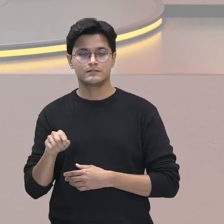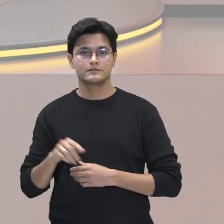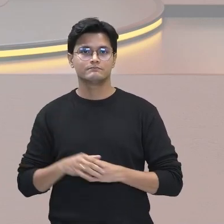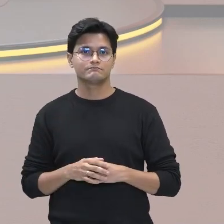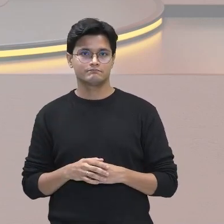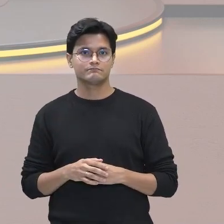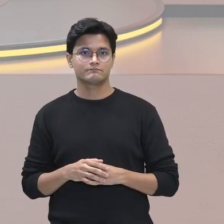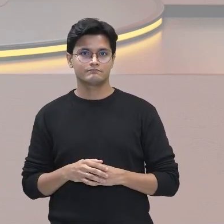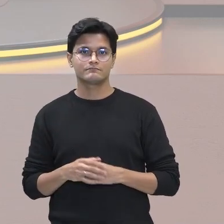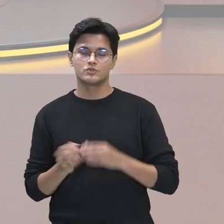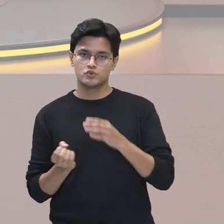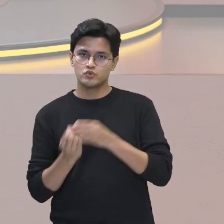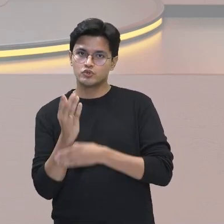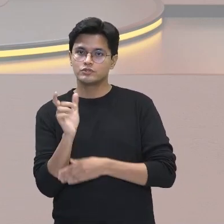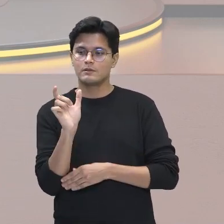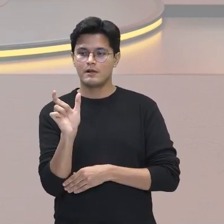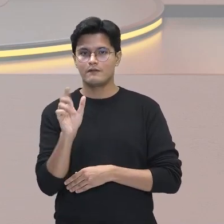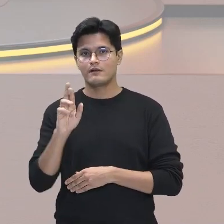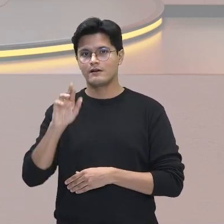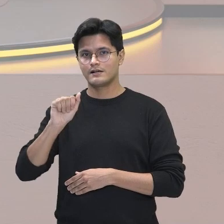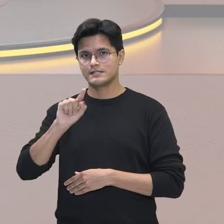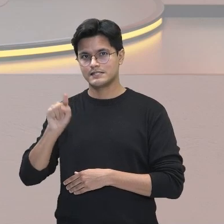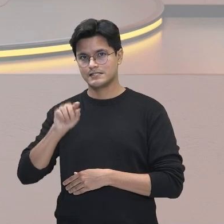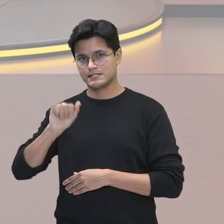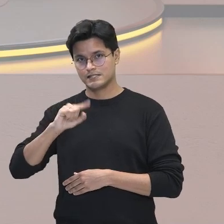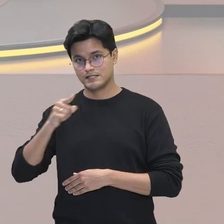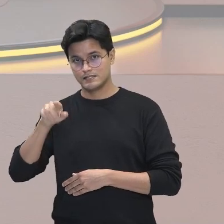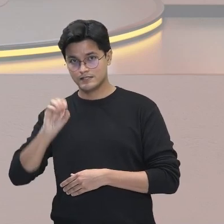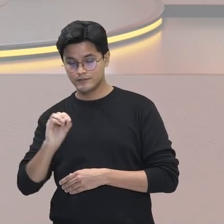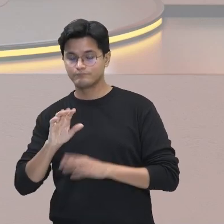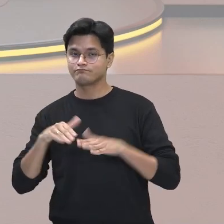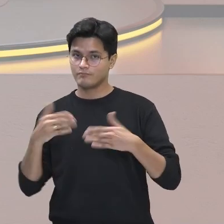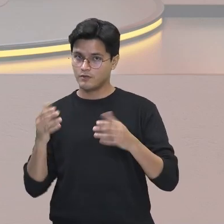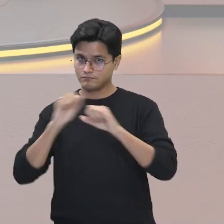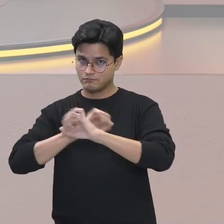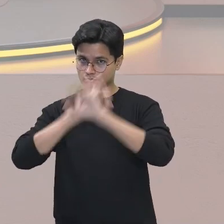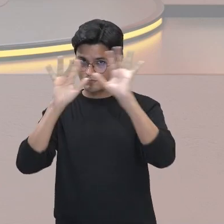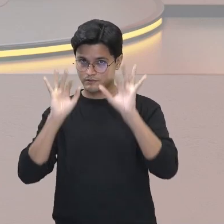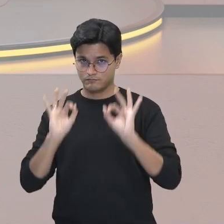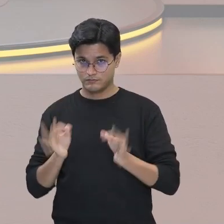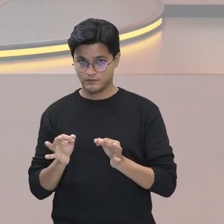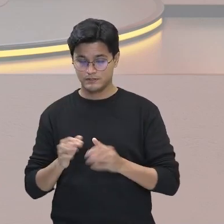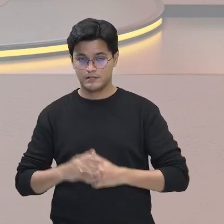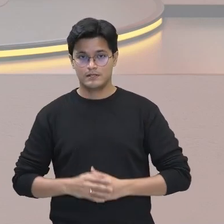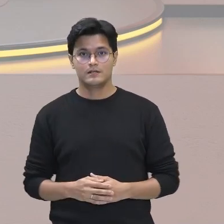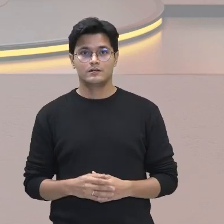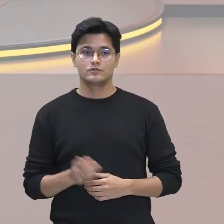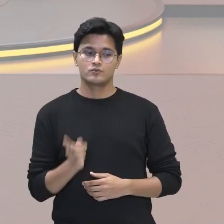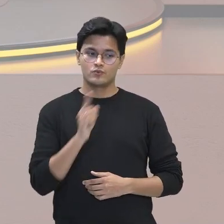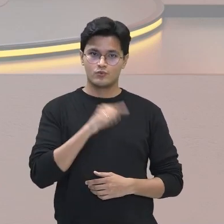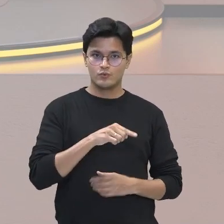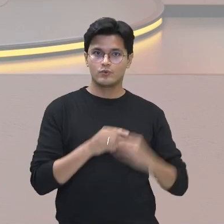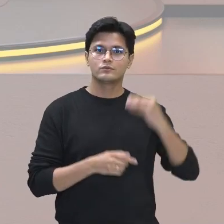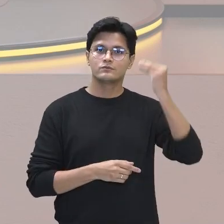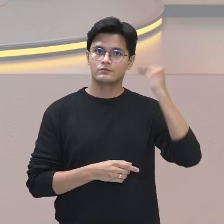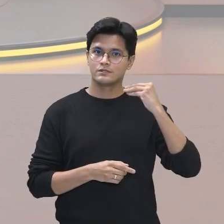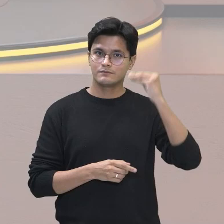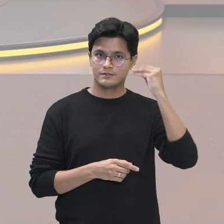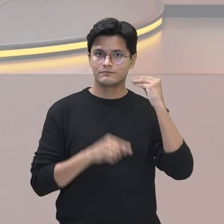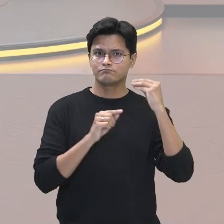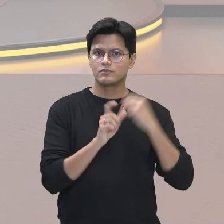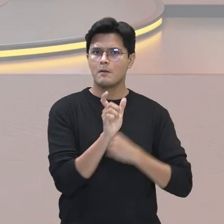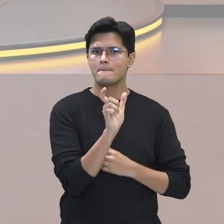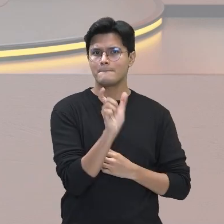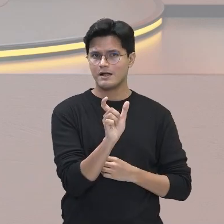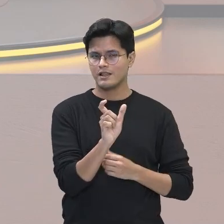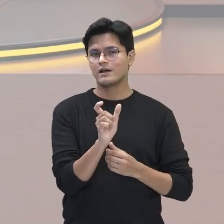é razão, tá? Então, está muito claro para nós. Do outro lado, nós temos o empirismo, que é uma palavra que vem do